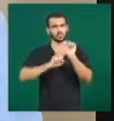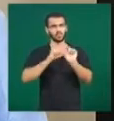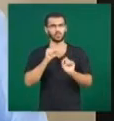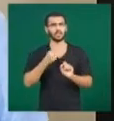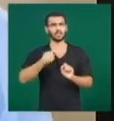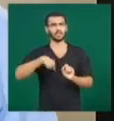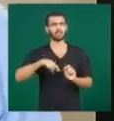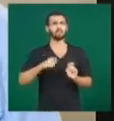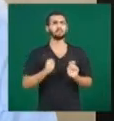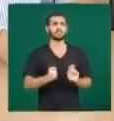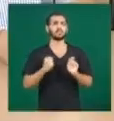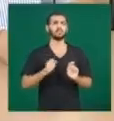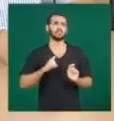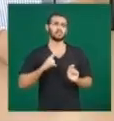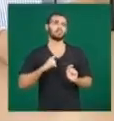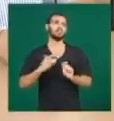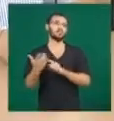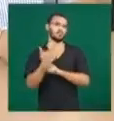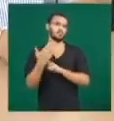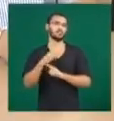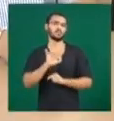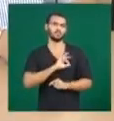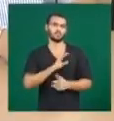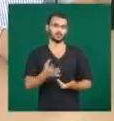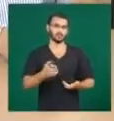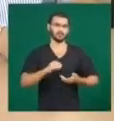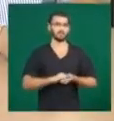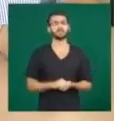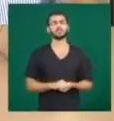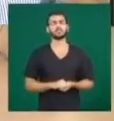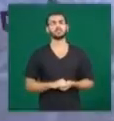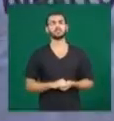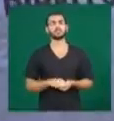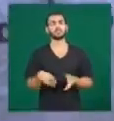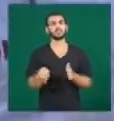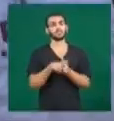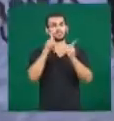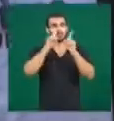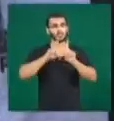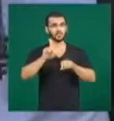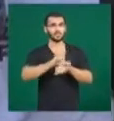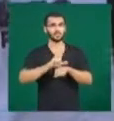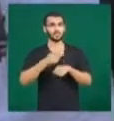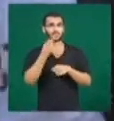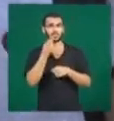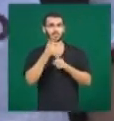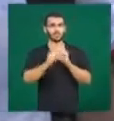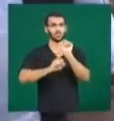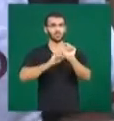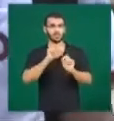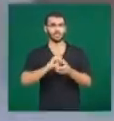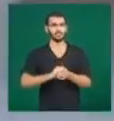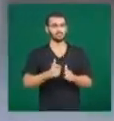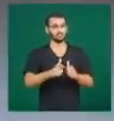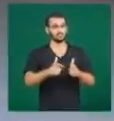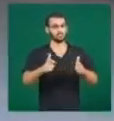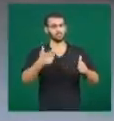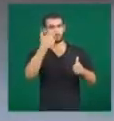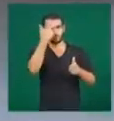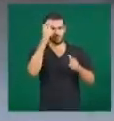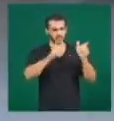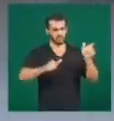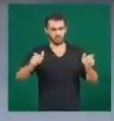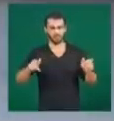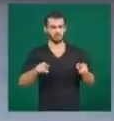contamos sempre com a ajuda da polícia. De acordo com o diretor de logística da UFO, será ampliado o número de vigilantes patrimoniais no campus